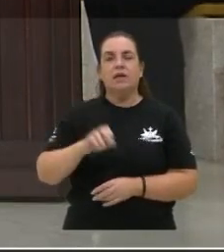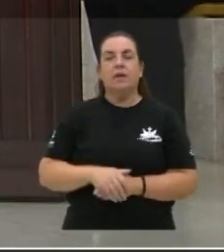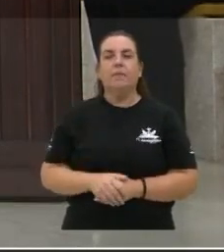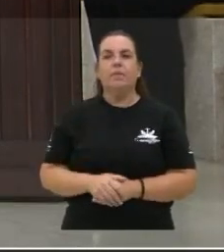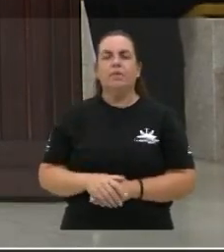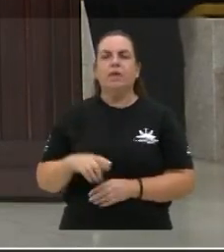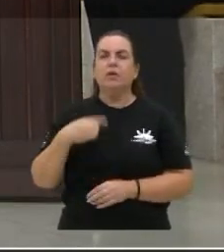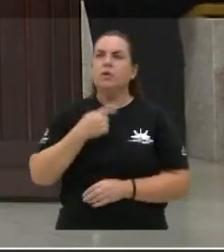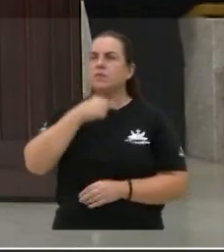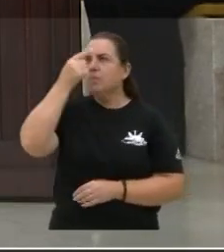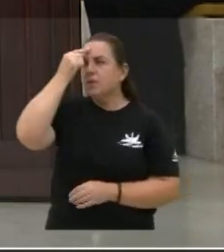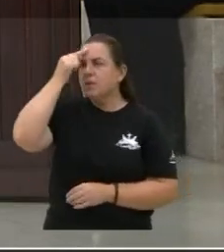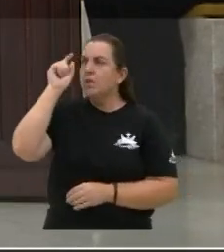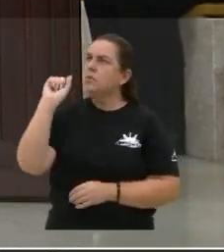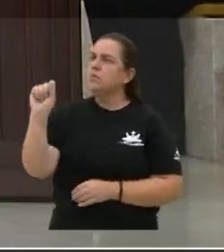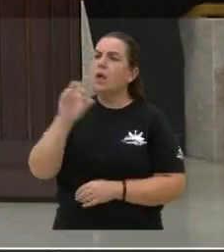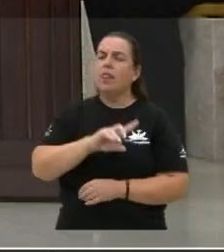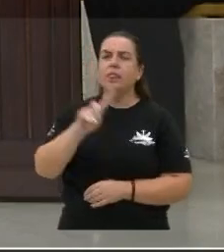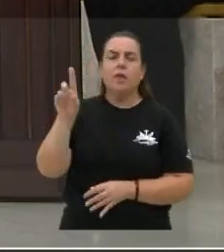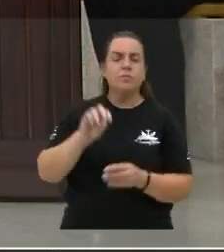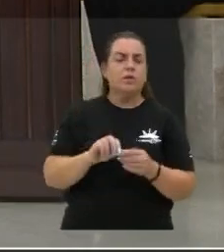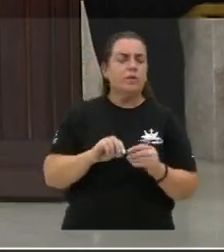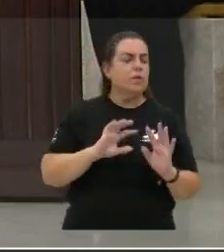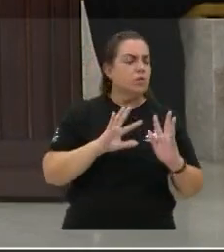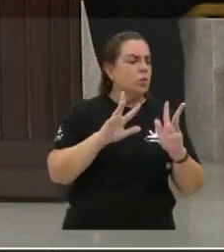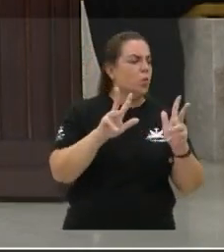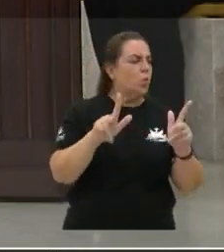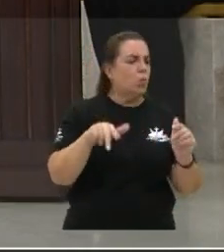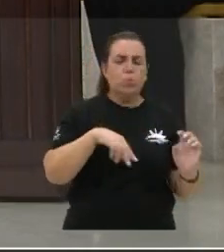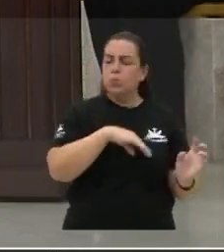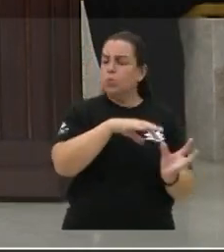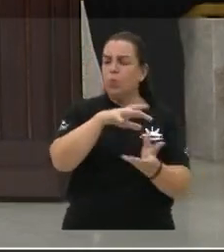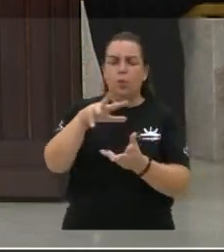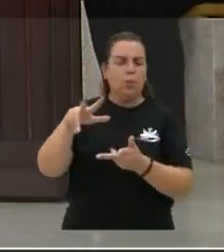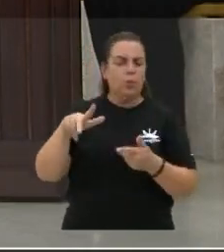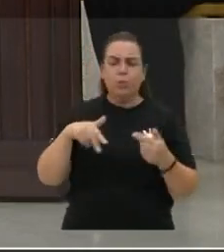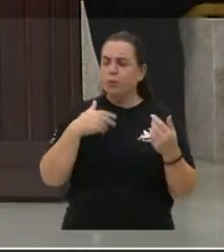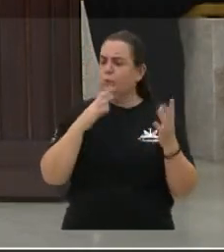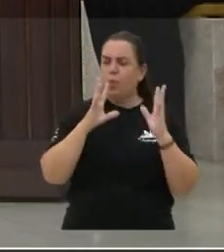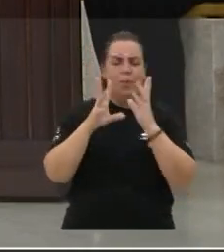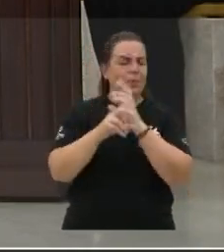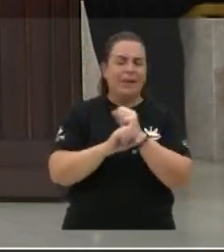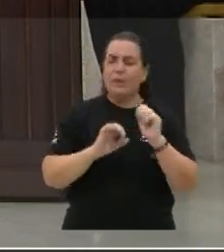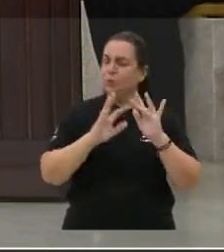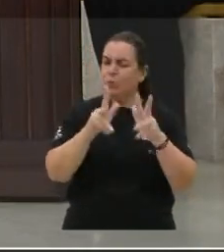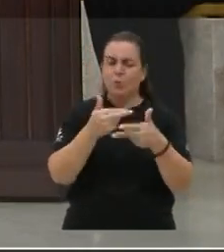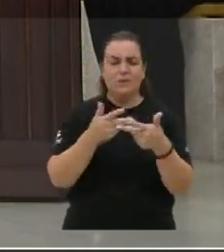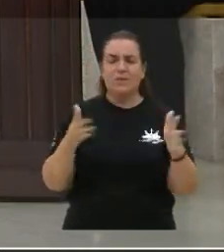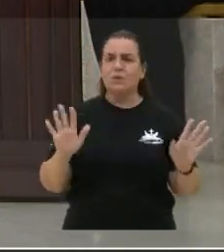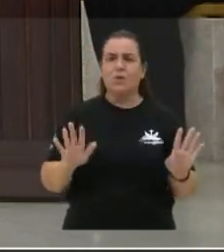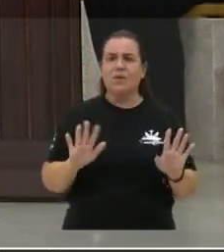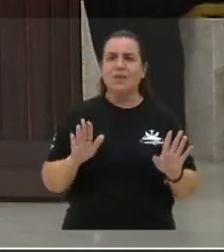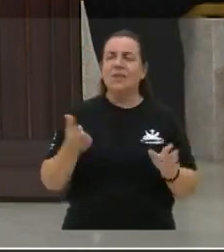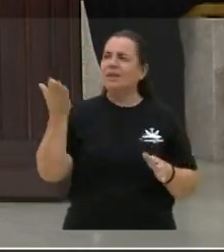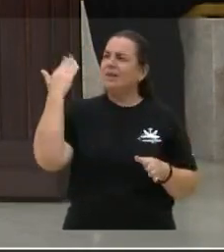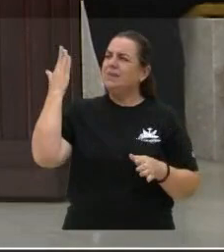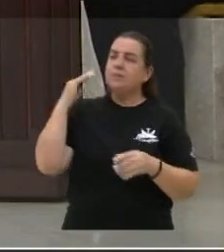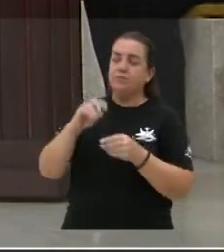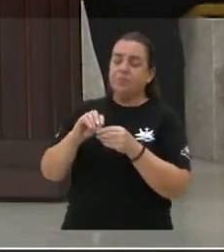Se nós pensarmos em Deus que fez tudo, Deus que desde a da